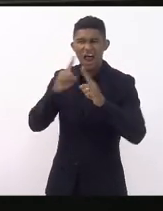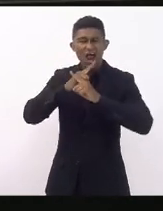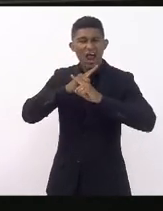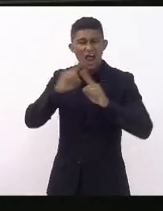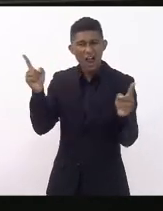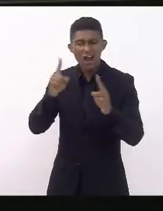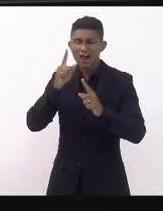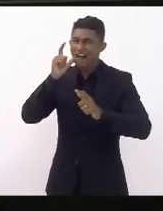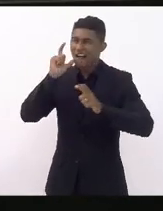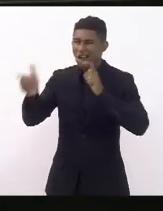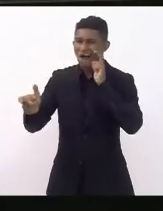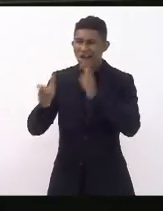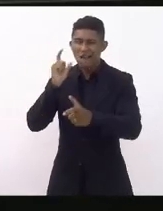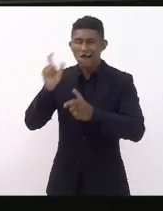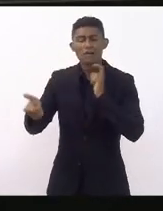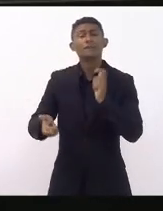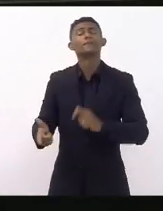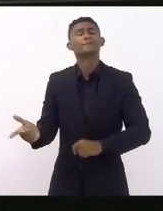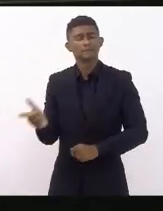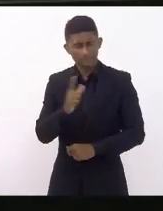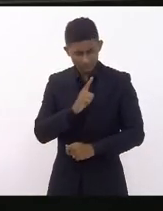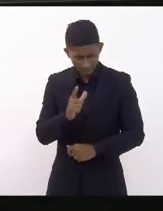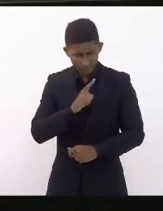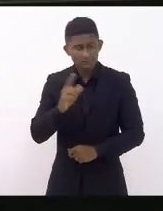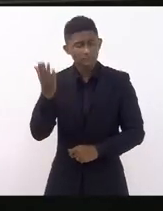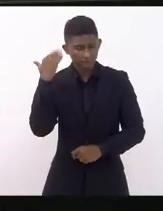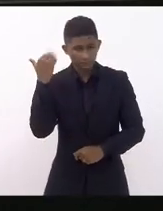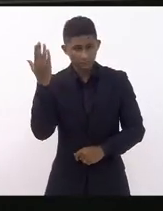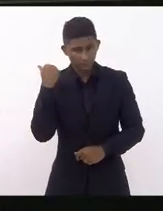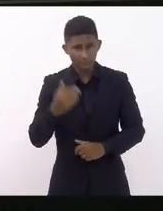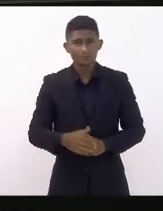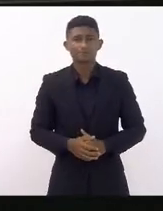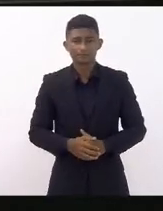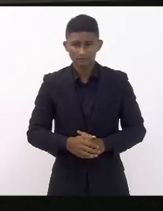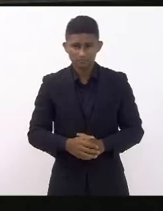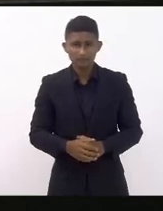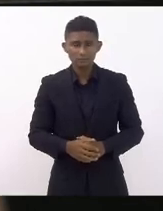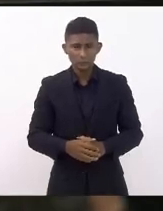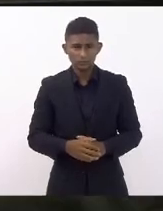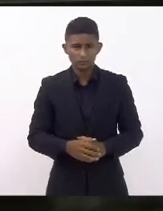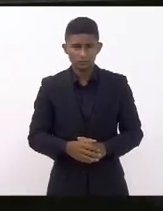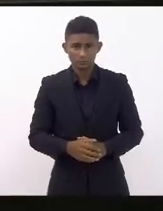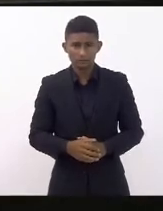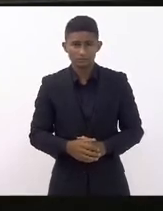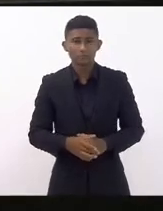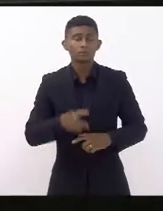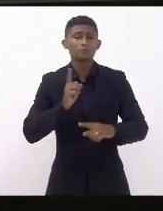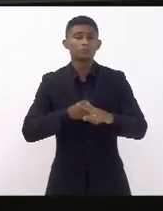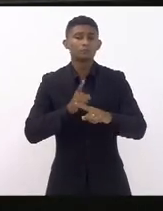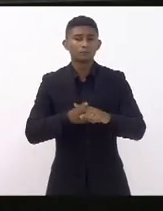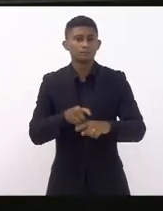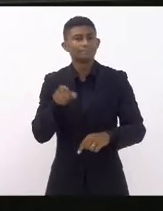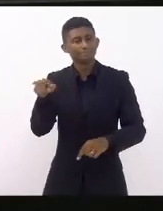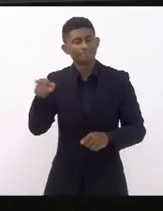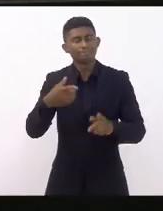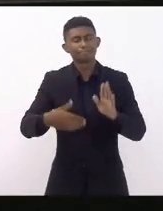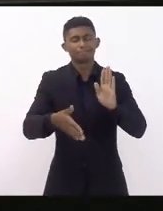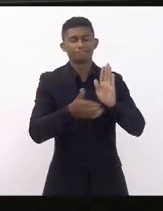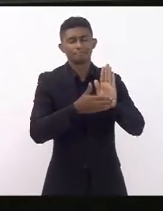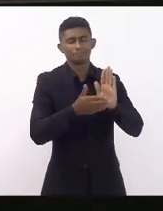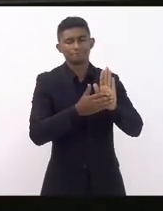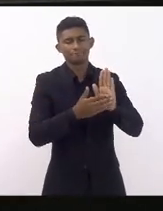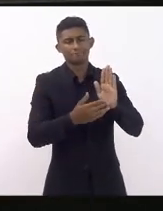Foi criticado severamente, deputado Bruno Dauari, por ter proposto um